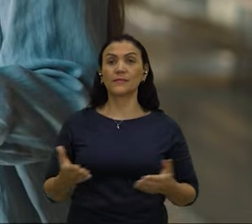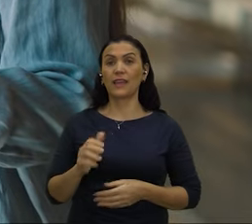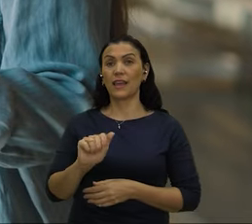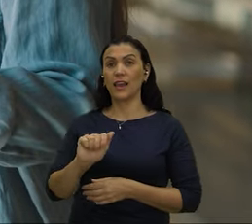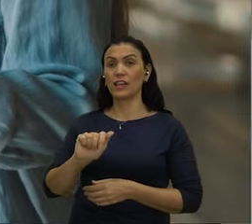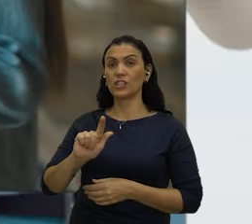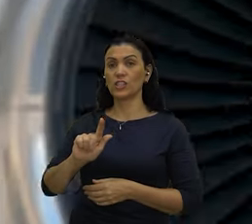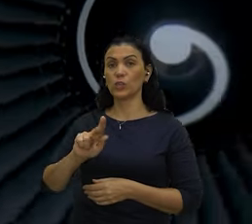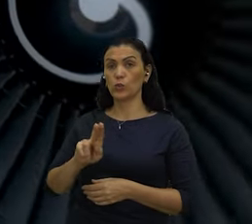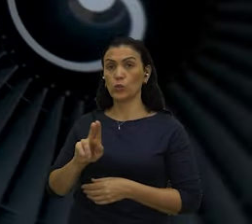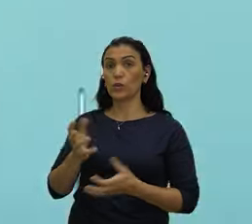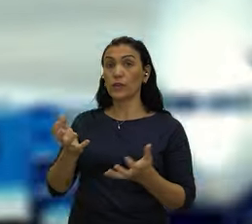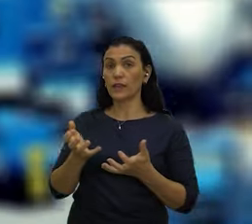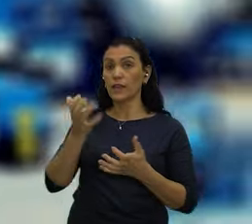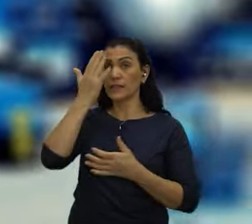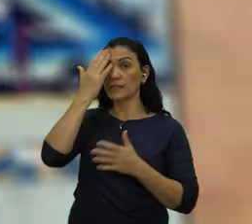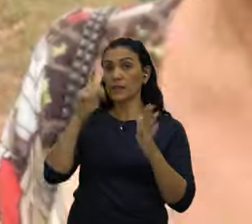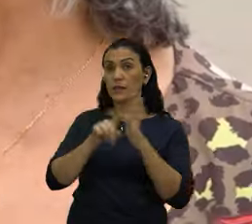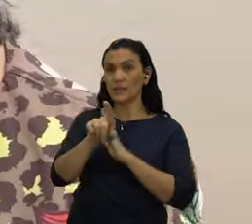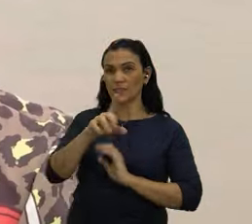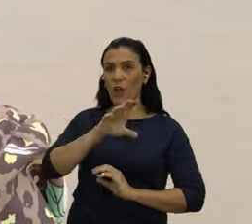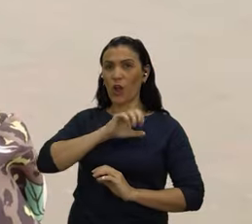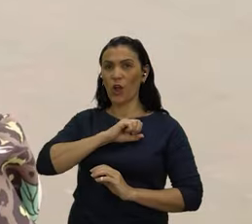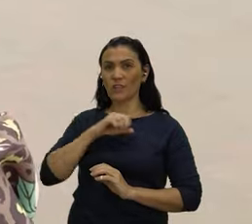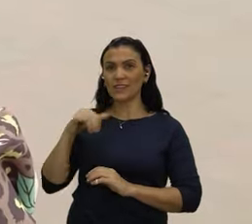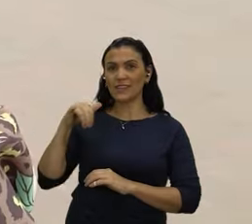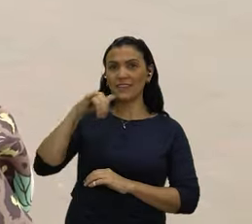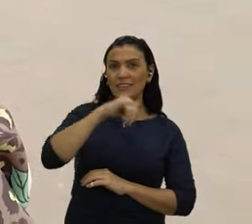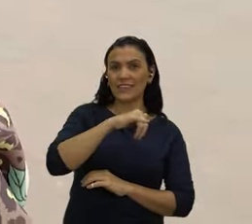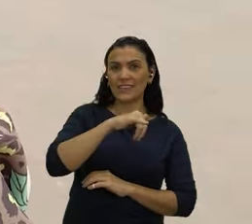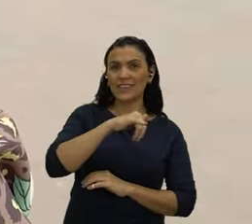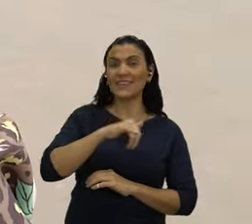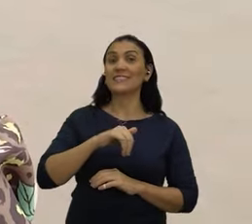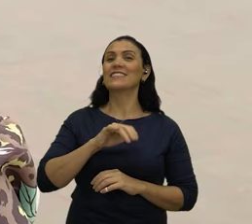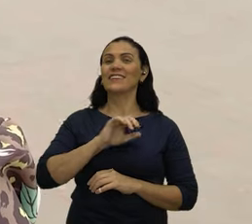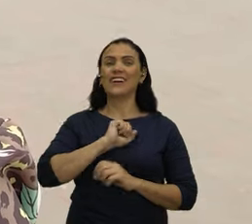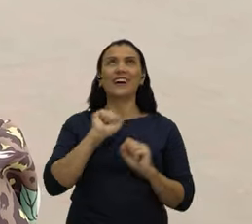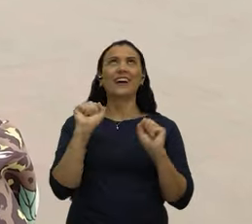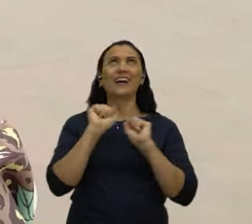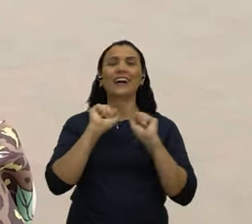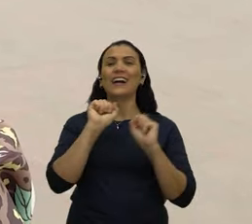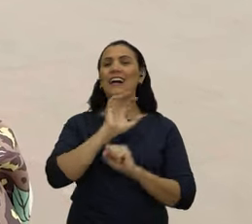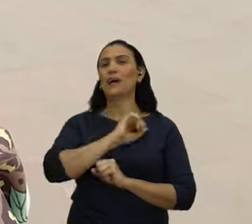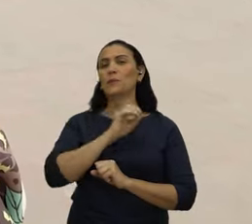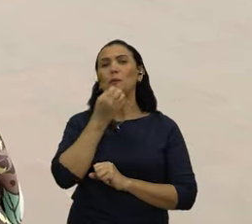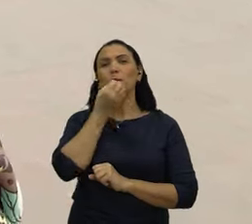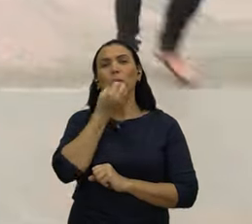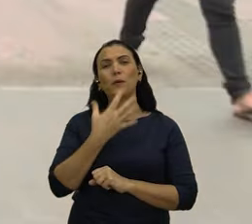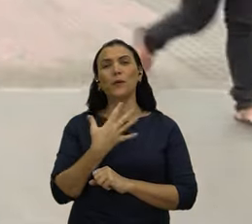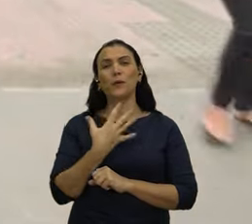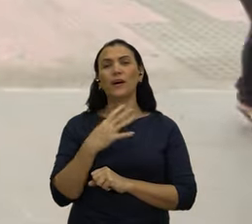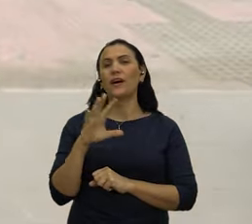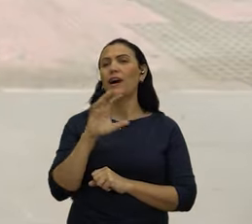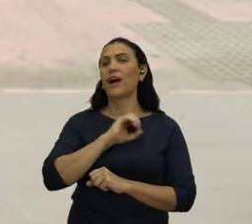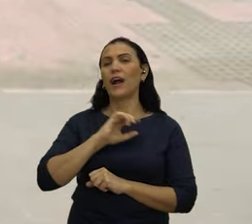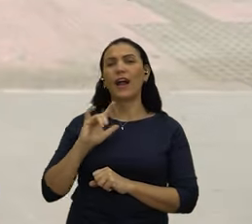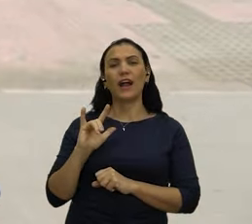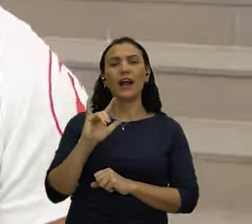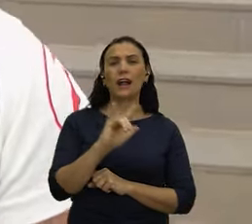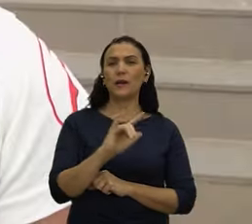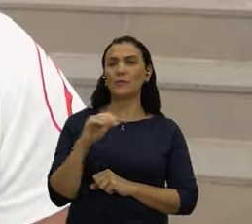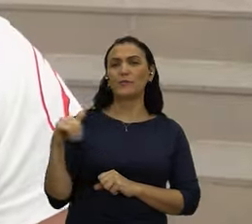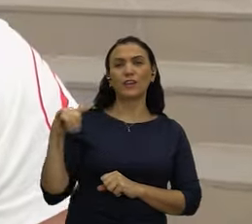A AGU quer saber, você gosta de viajar de avião? Amo viajar de avião, é muito bom. Amo viajar de